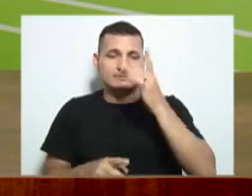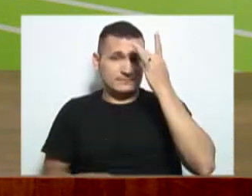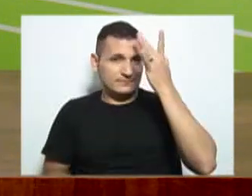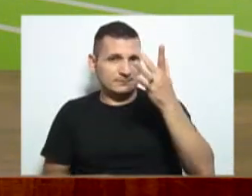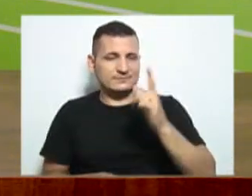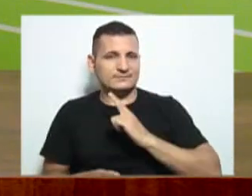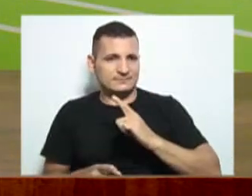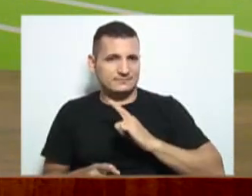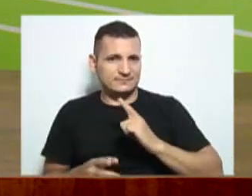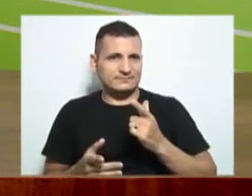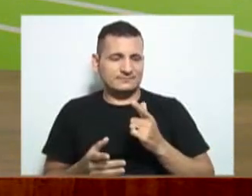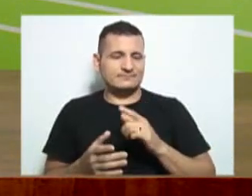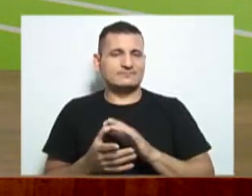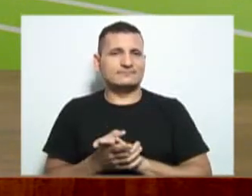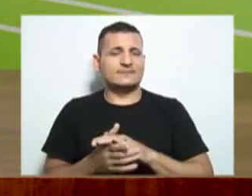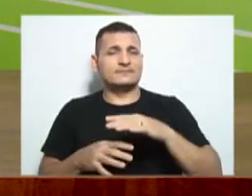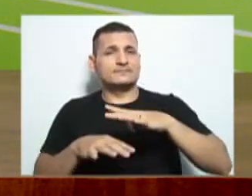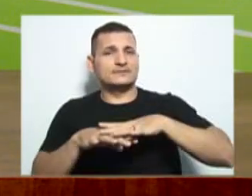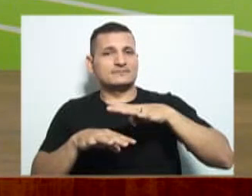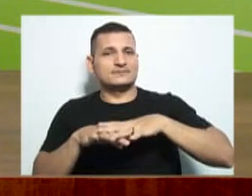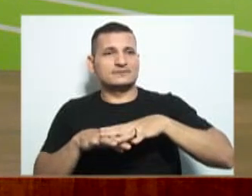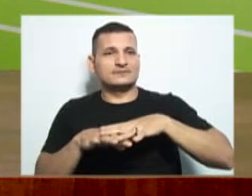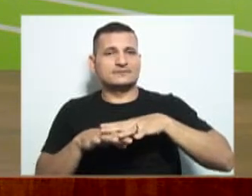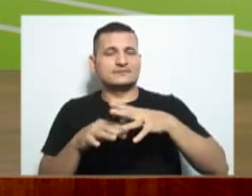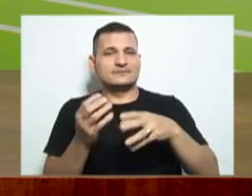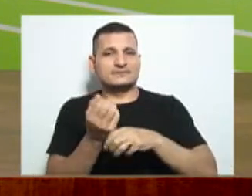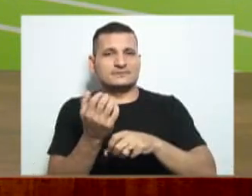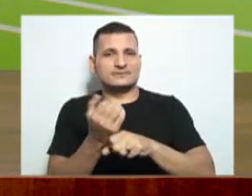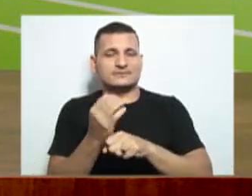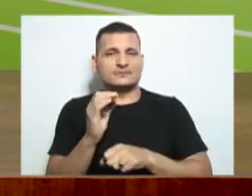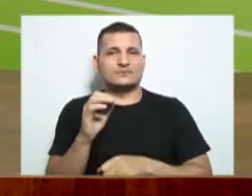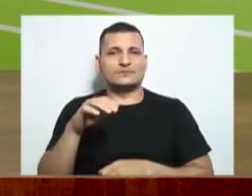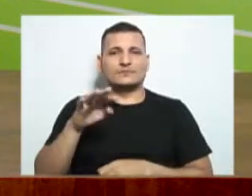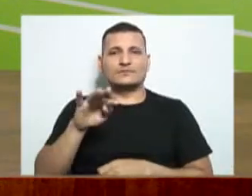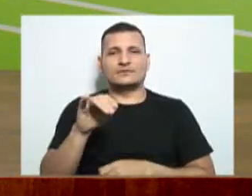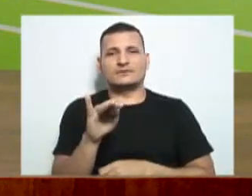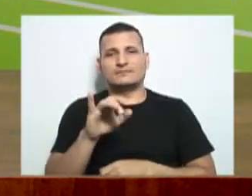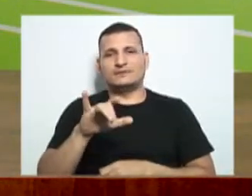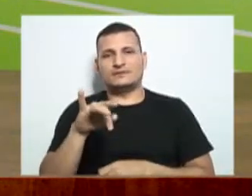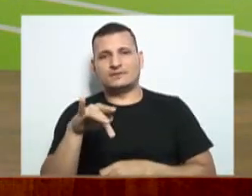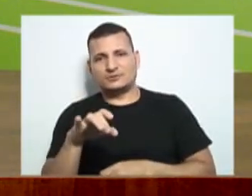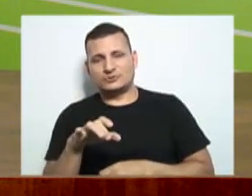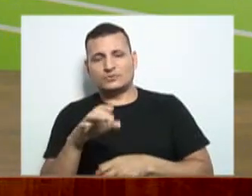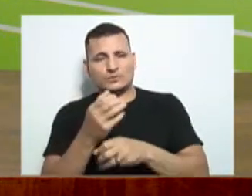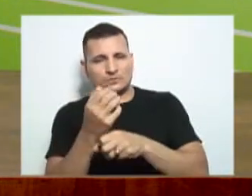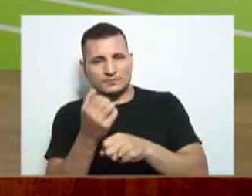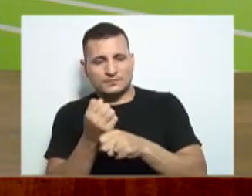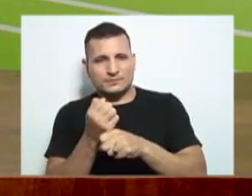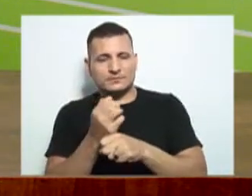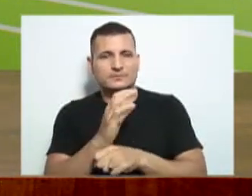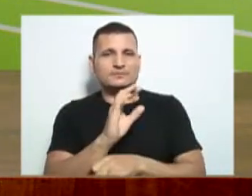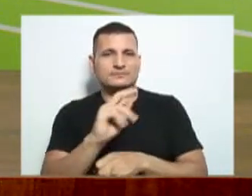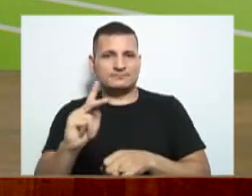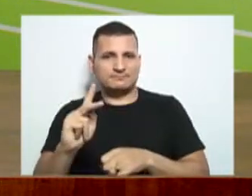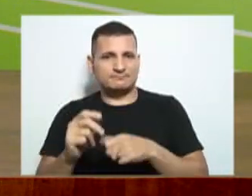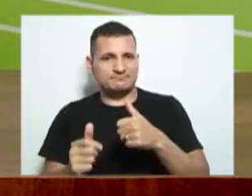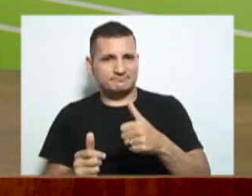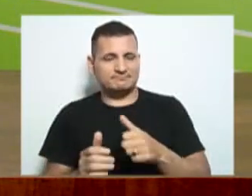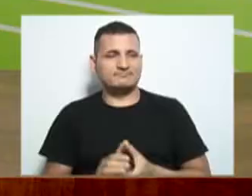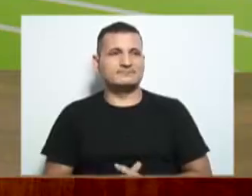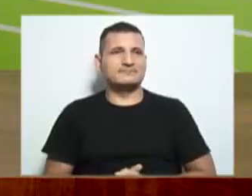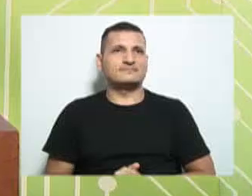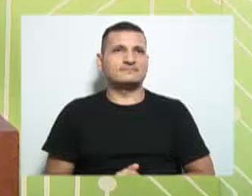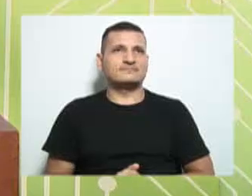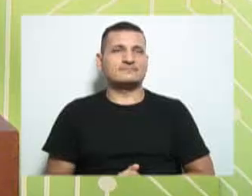principalmente a matemática relacionada à contabilidade. Principalmente a contabilidade de cooperativas. Correto, professora